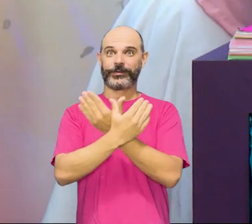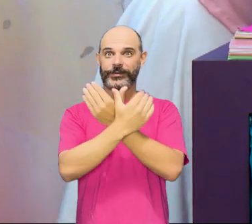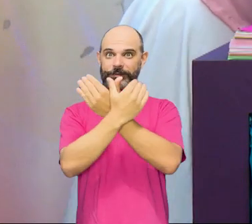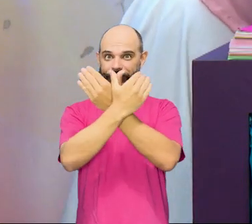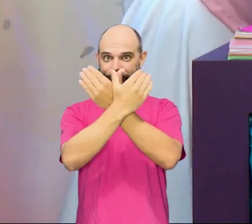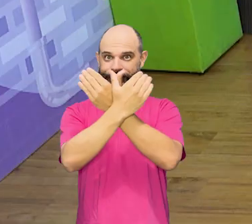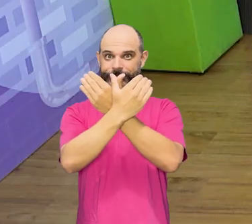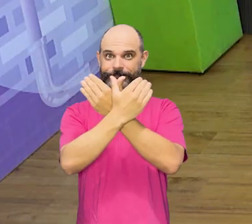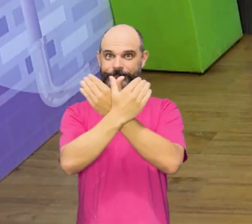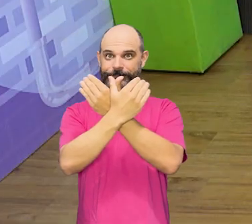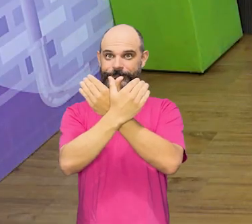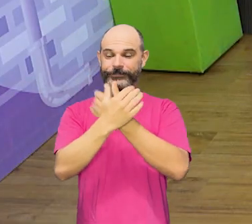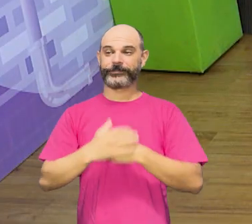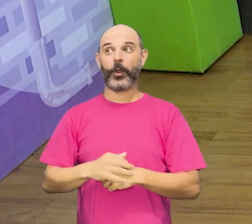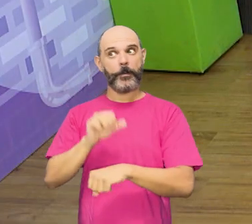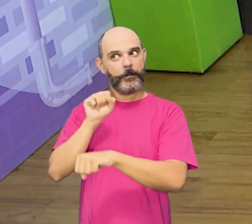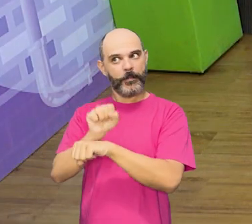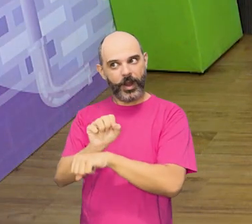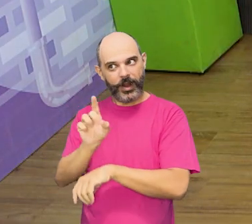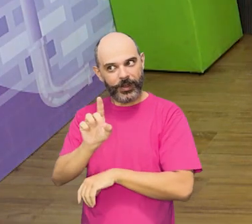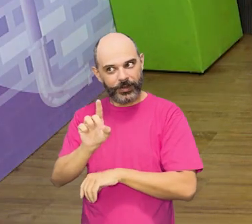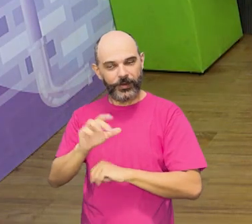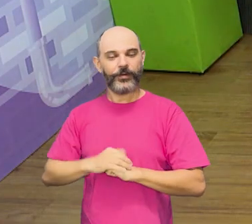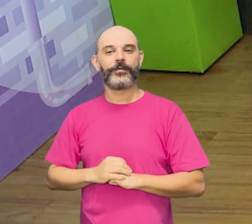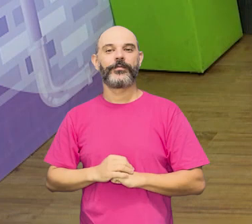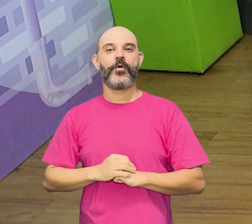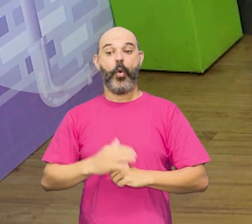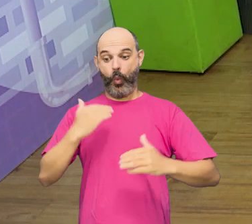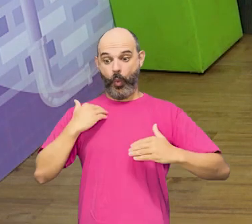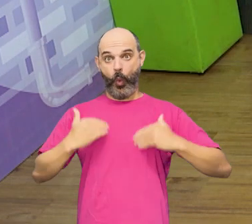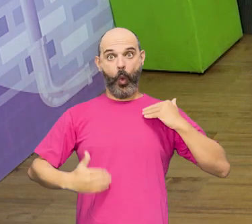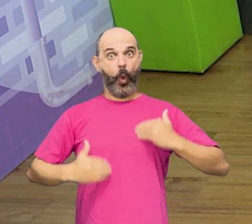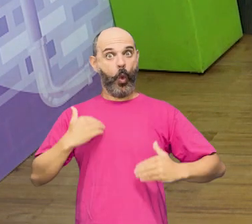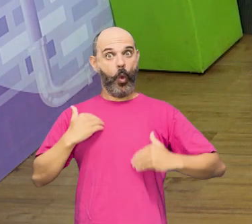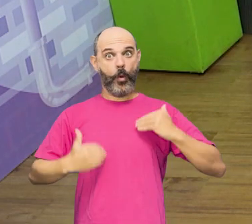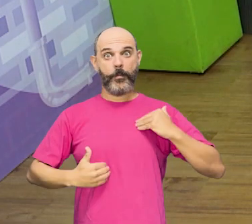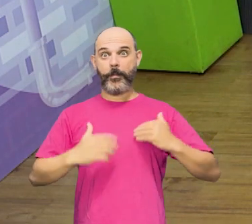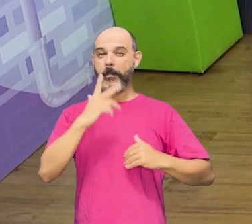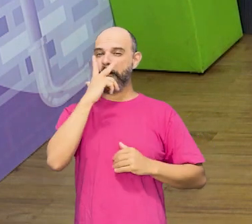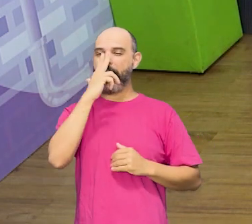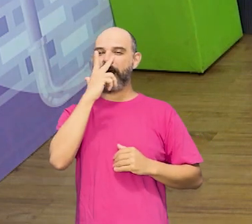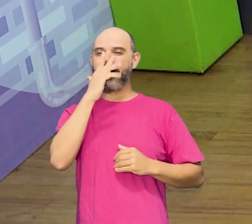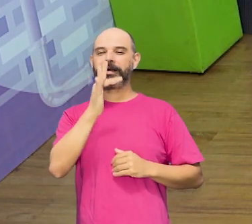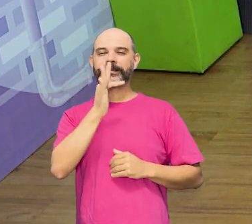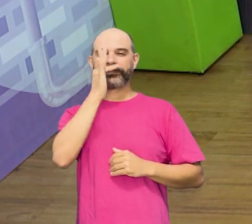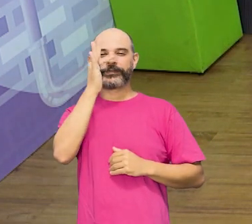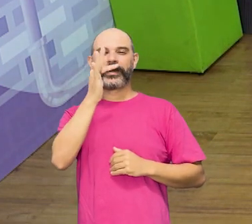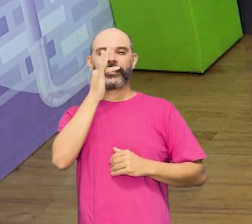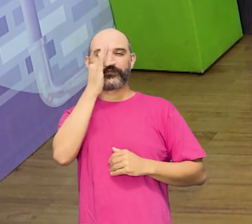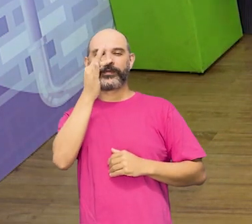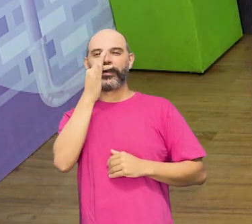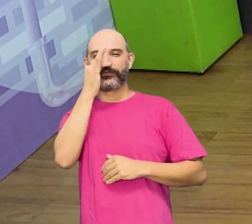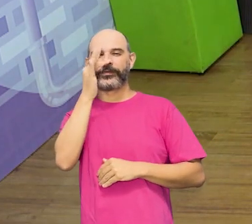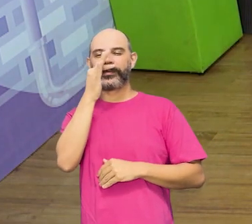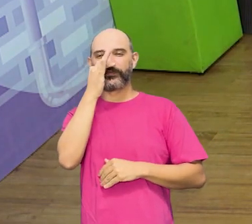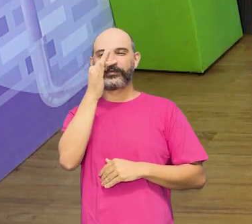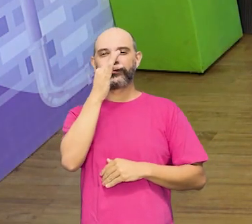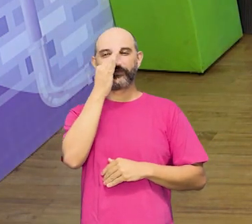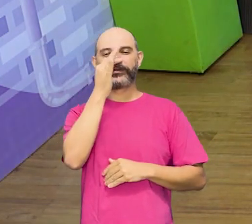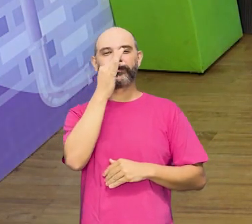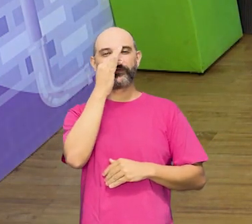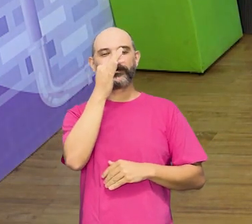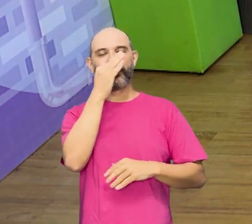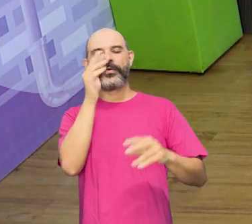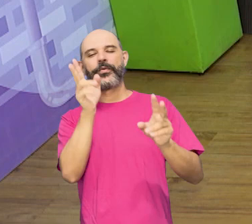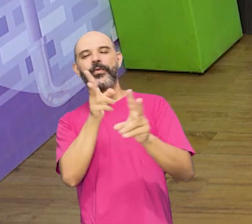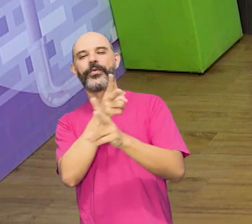não para por aí! Faz o nosso corpo parecer uma linda tulipa que balança ao